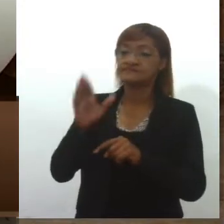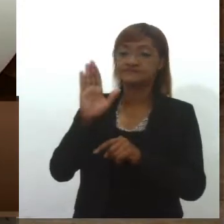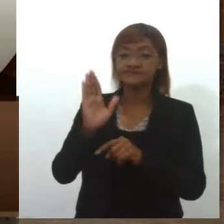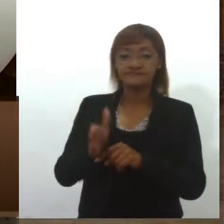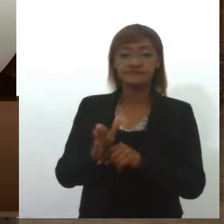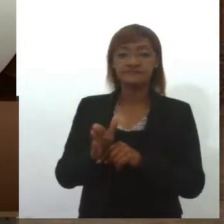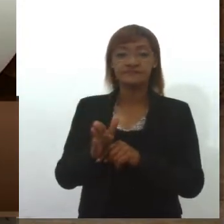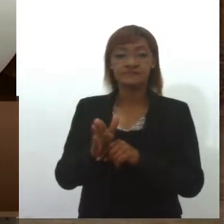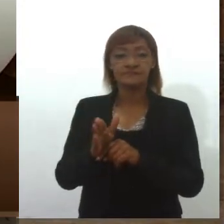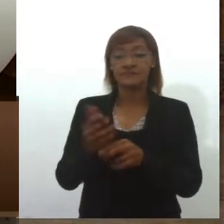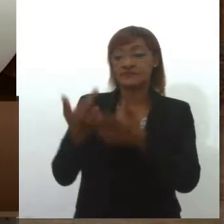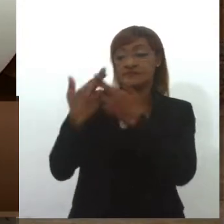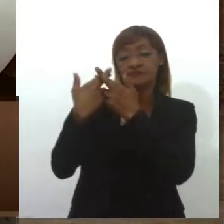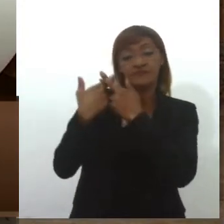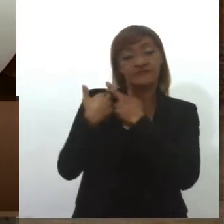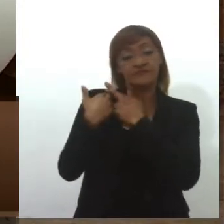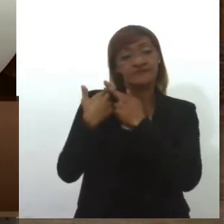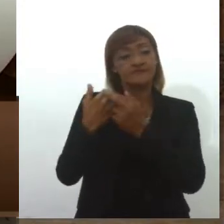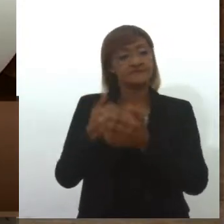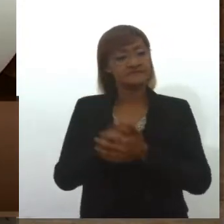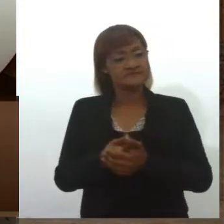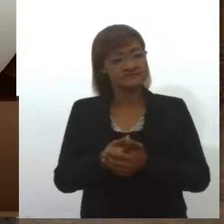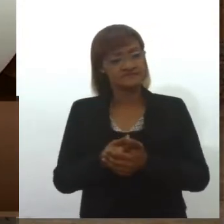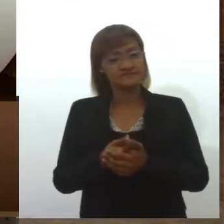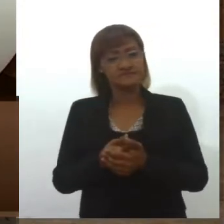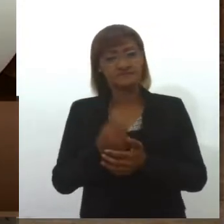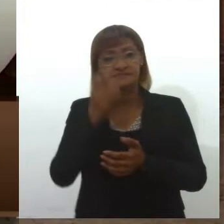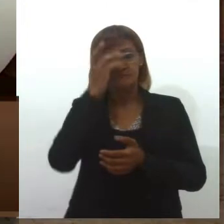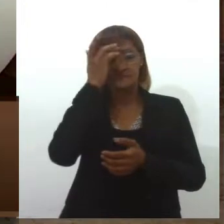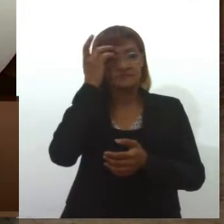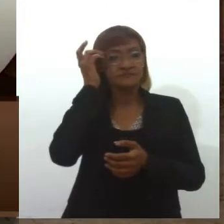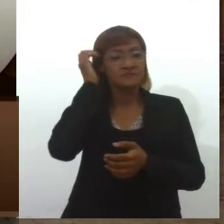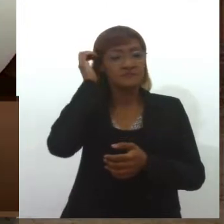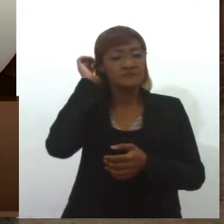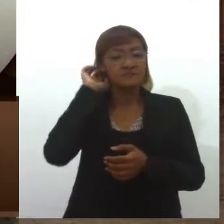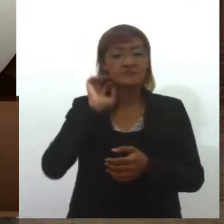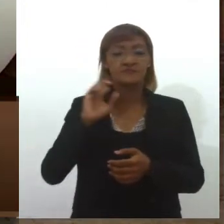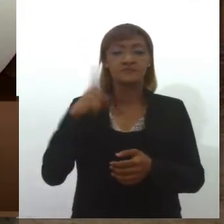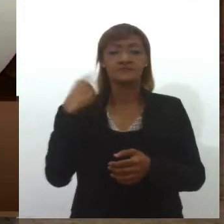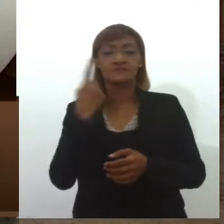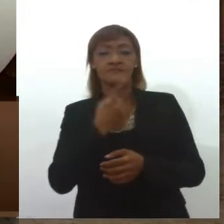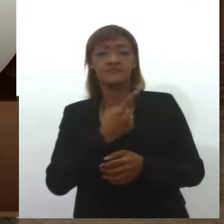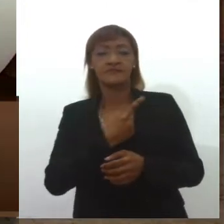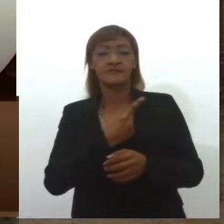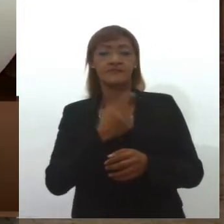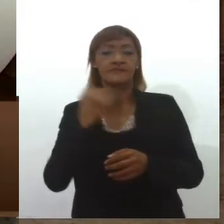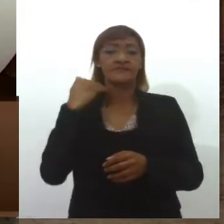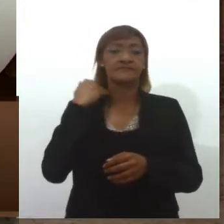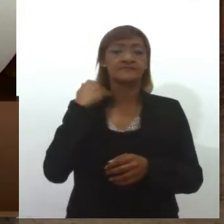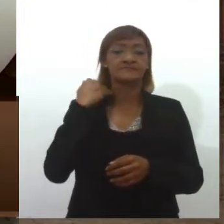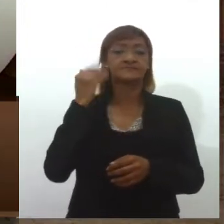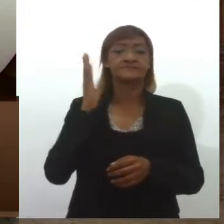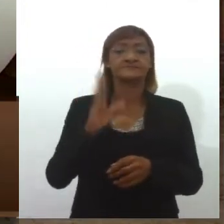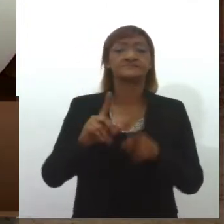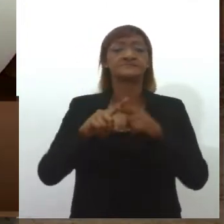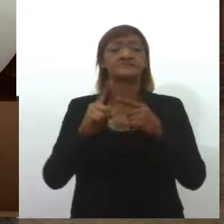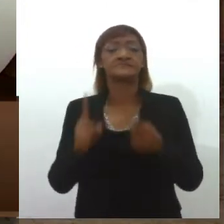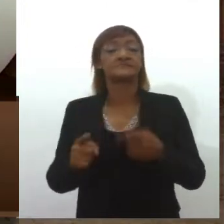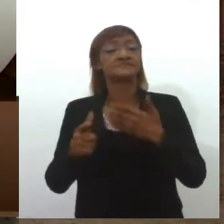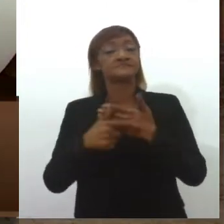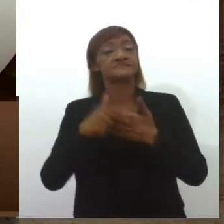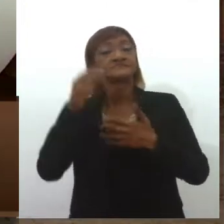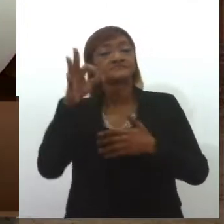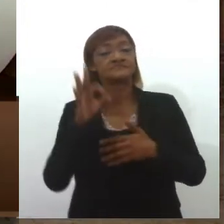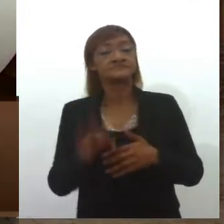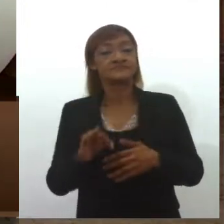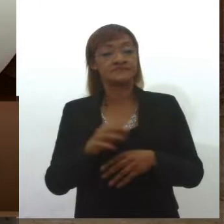agenda que tem que cumprir. Isso não é apenas o nosso Banco Central. Isso é o dever de uma autoridade monetária. O Banco